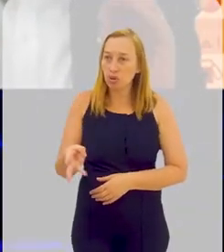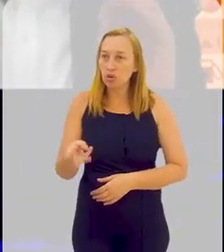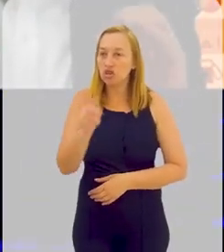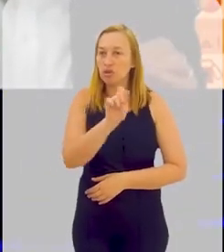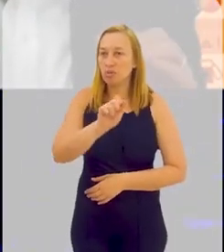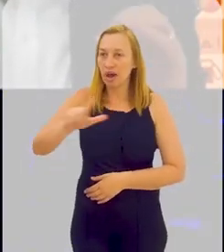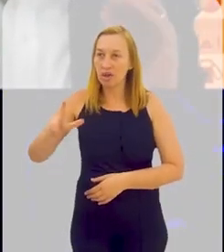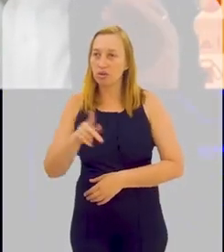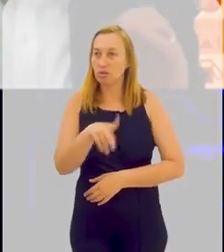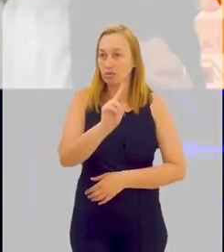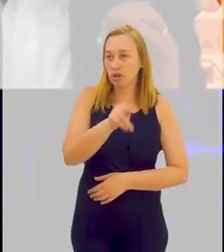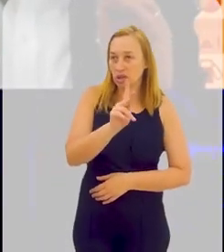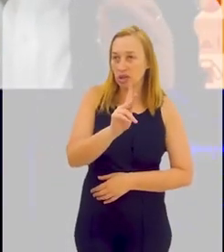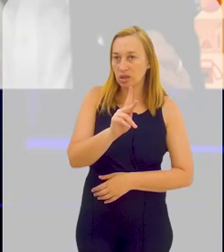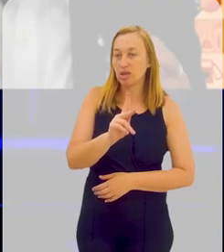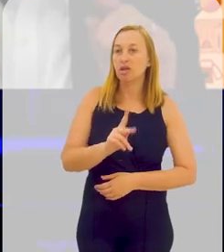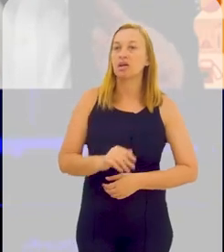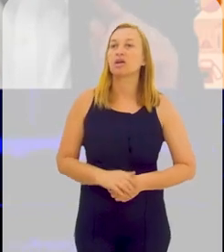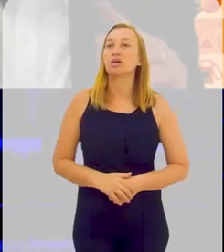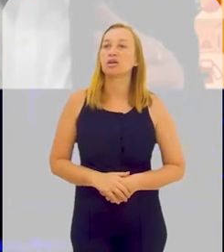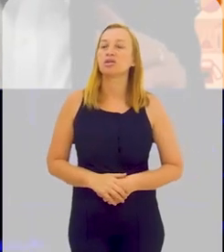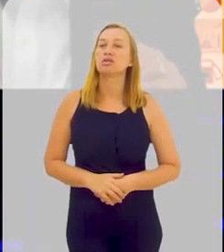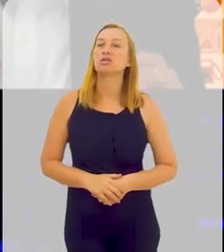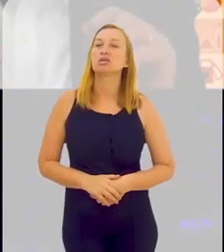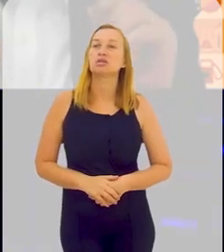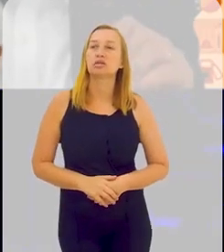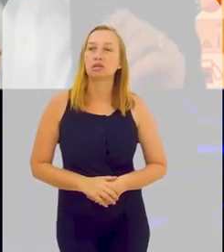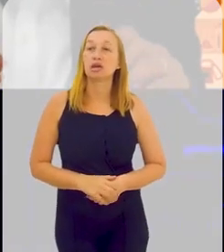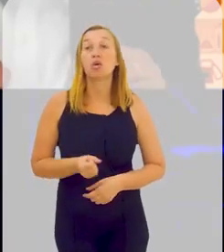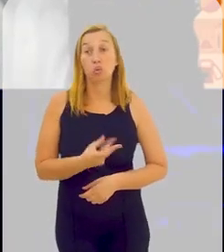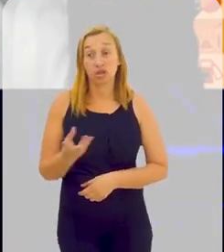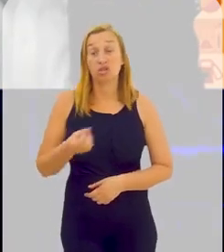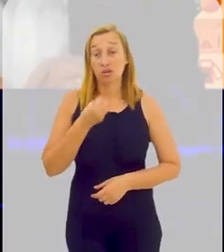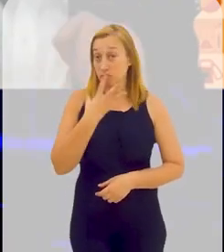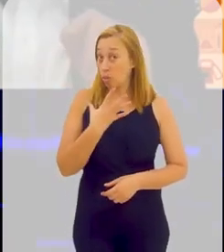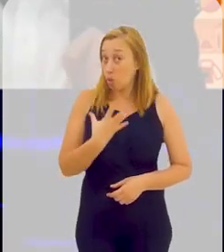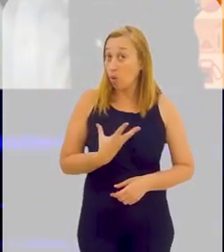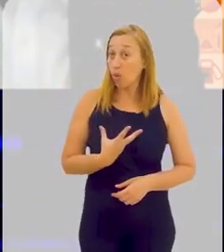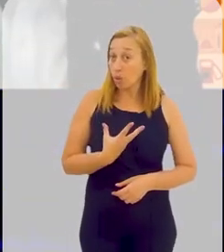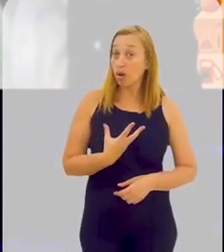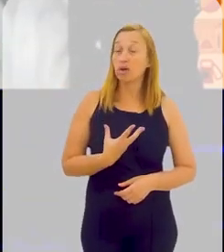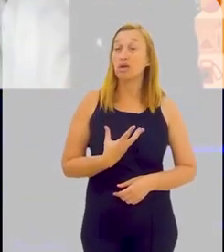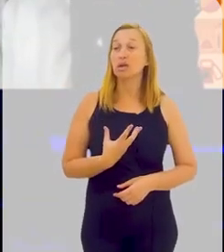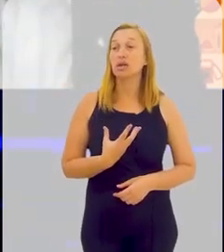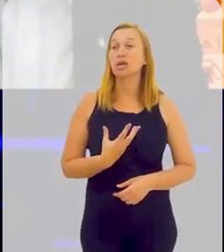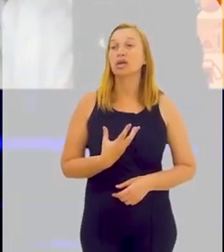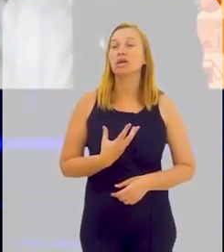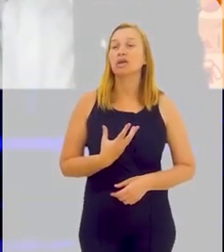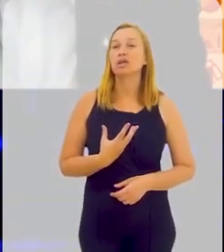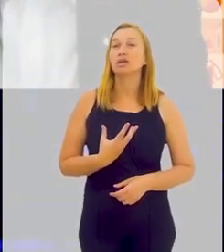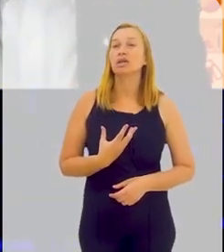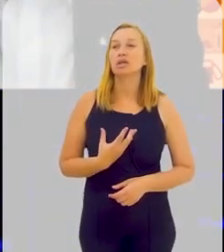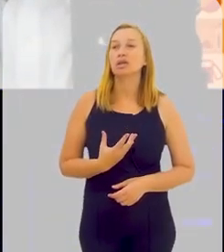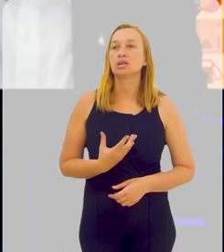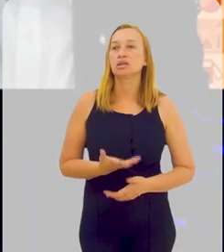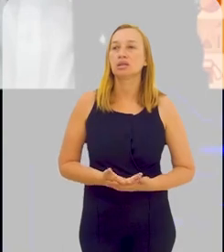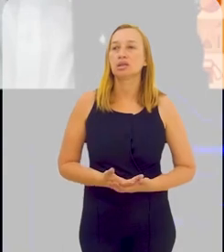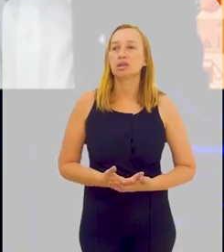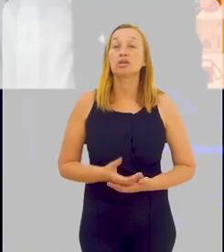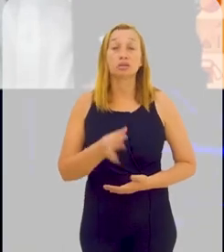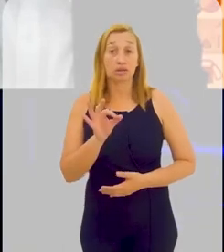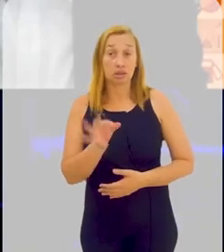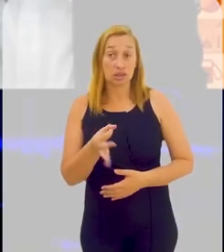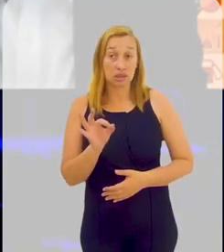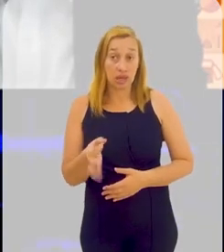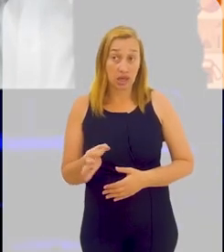milhões de barris de petróleo equivalente por dia, 3,5, que é uma quantidade bastante significativa, né?